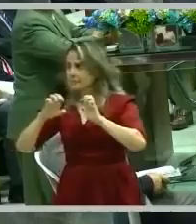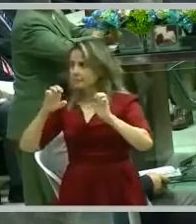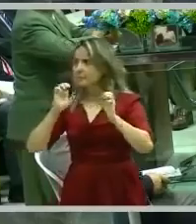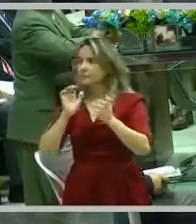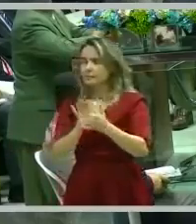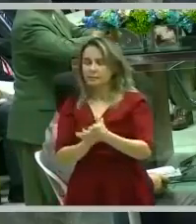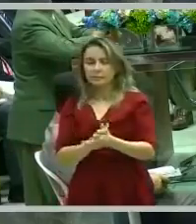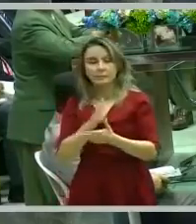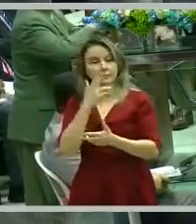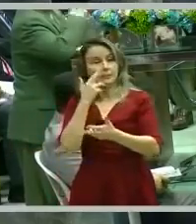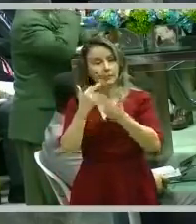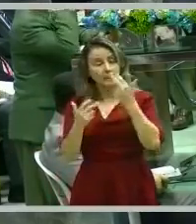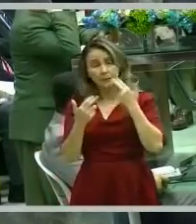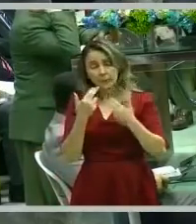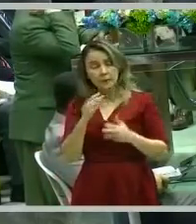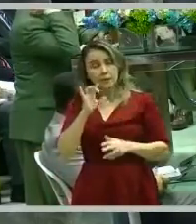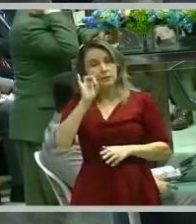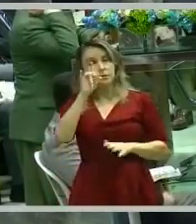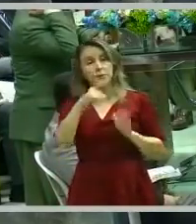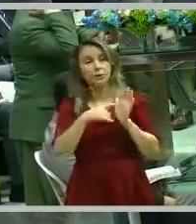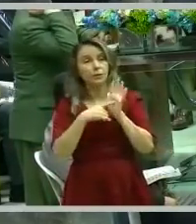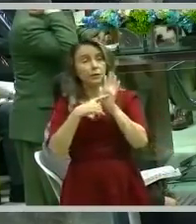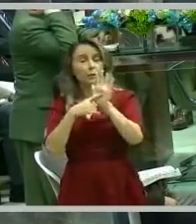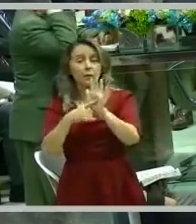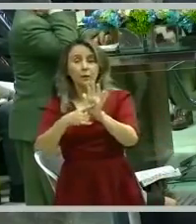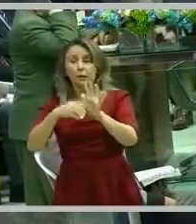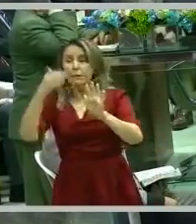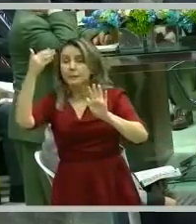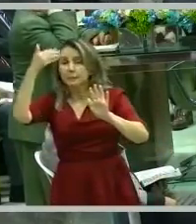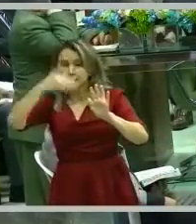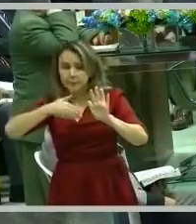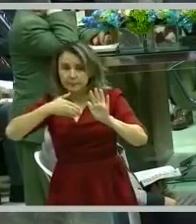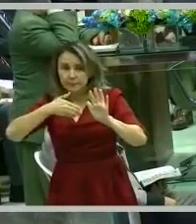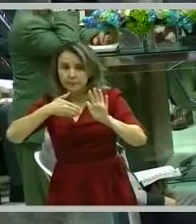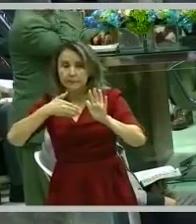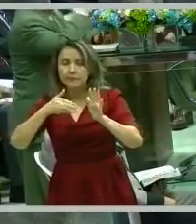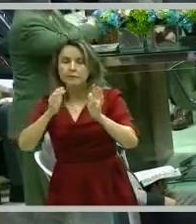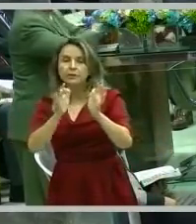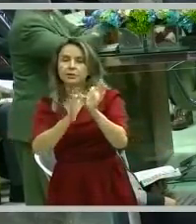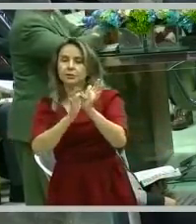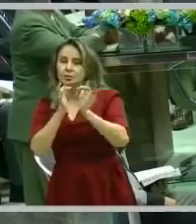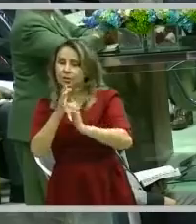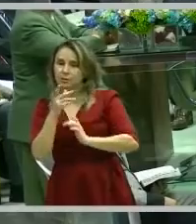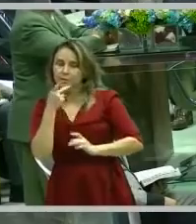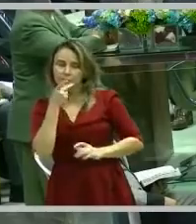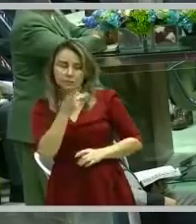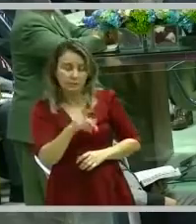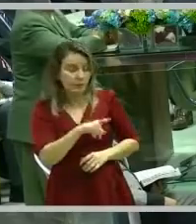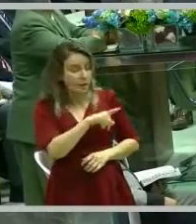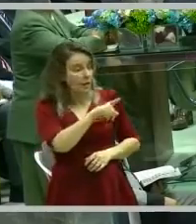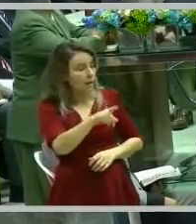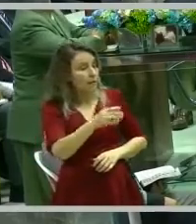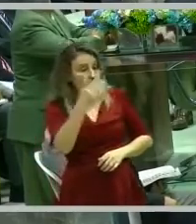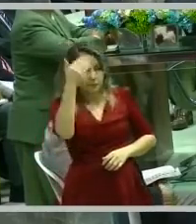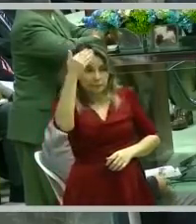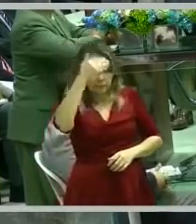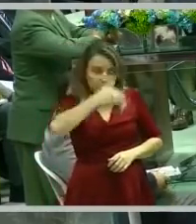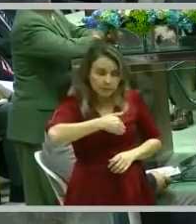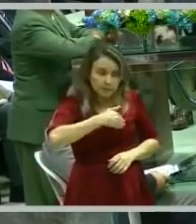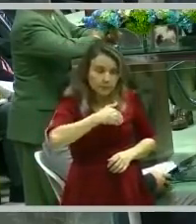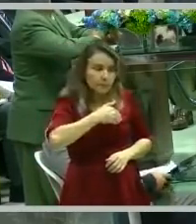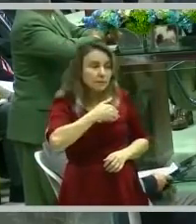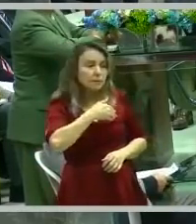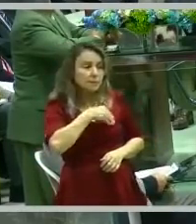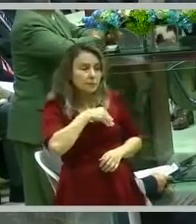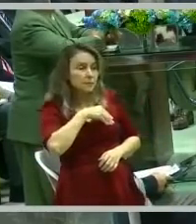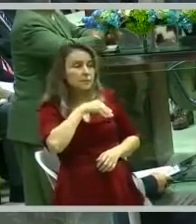Falar línguas é apenas sinal. Jesus disse, estes sinais seguirão aos